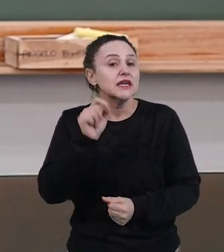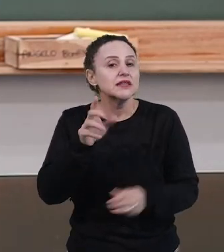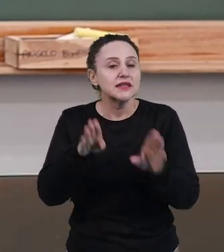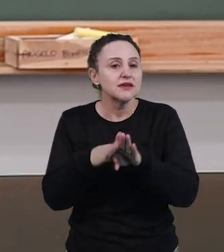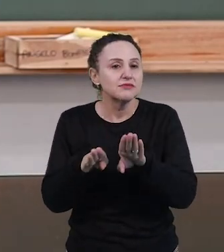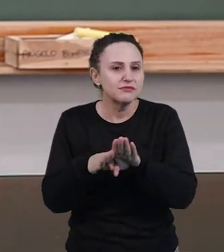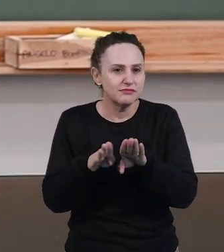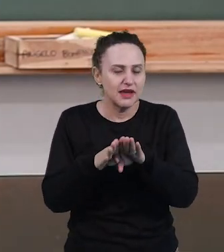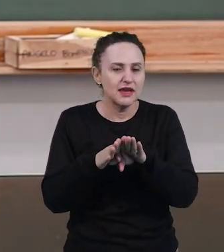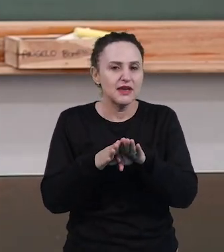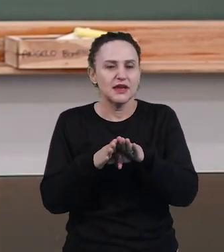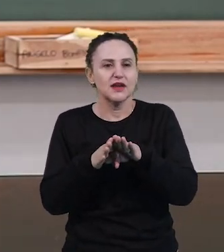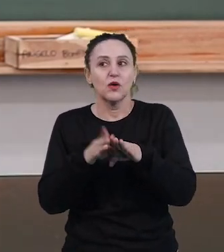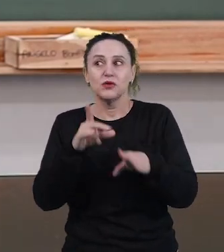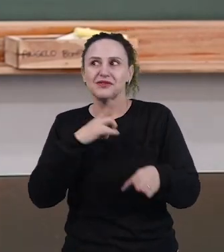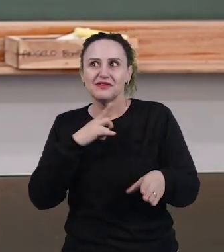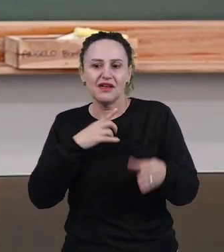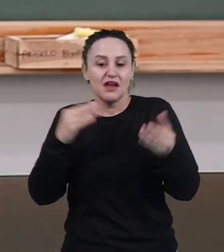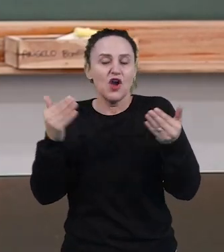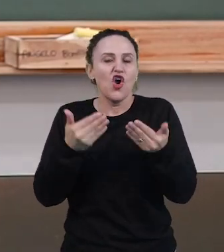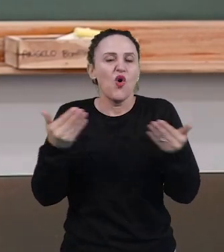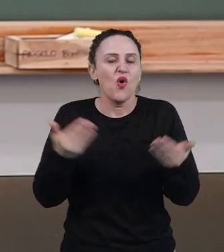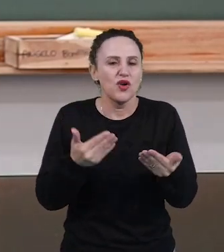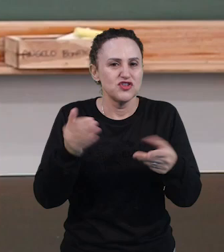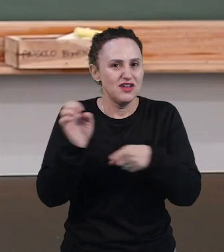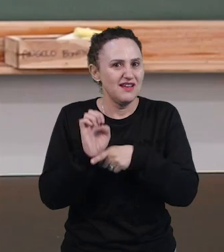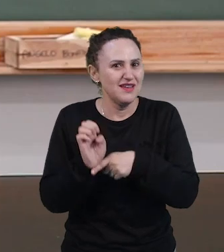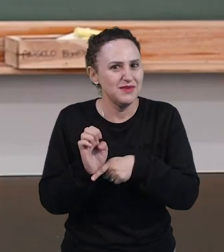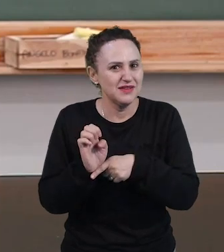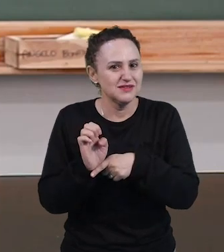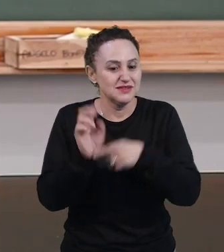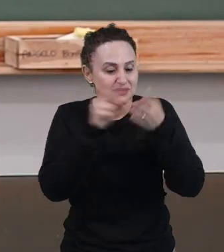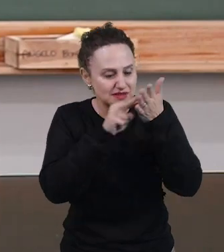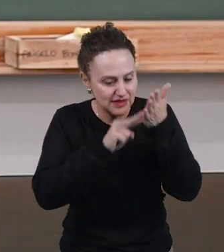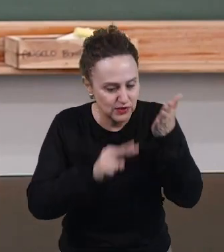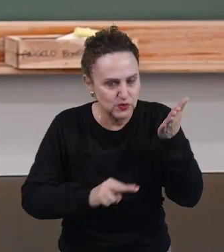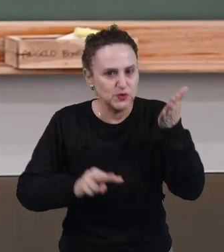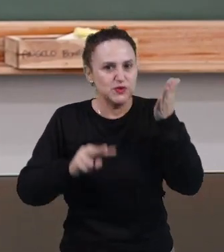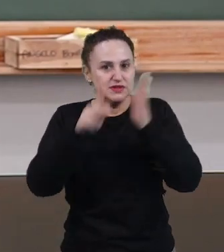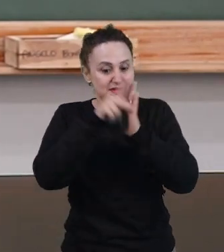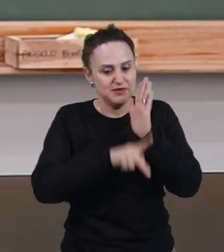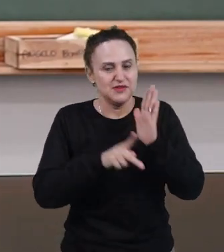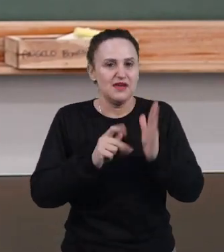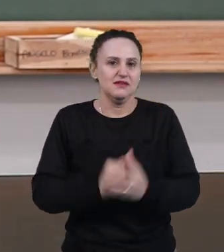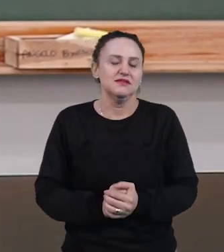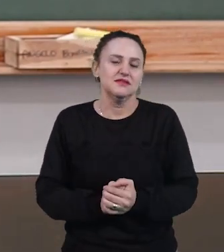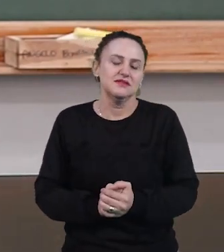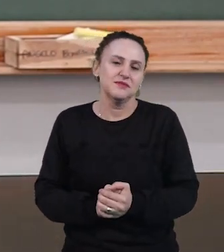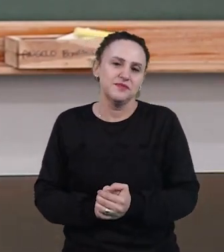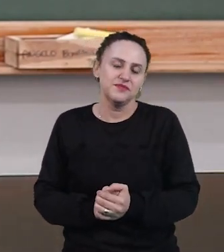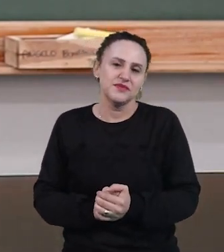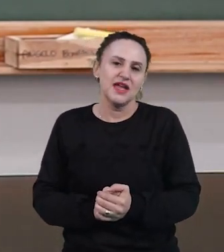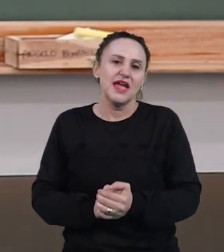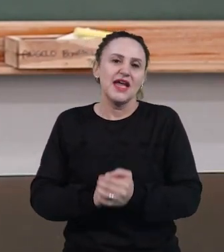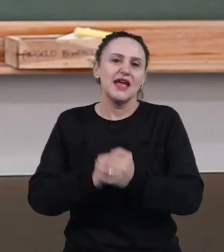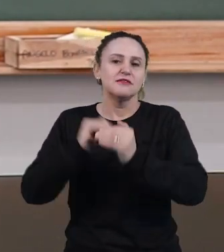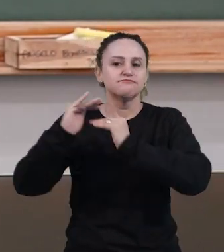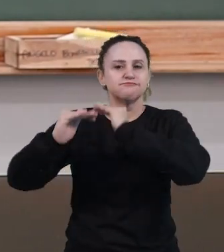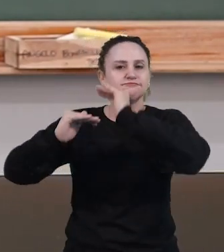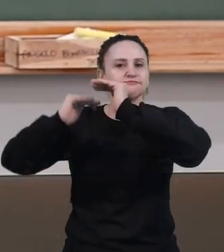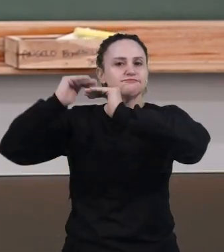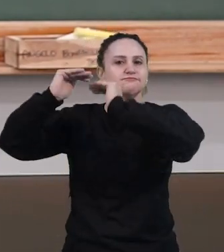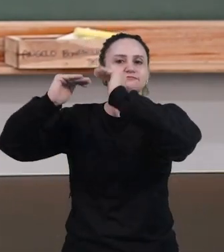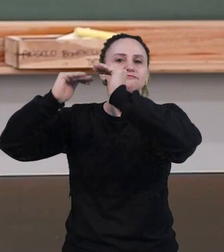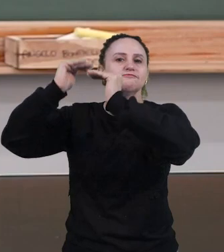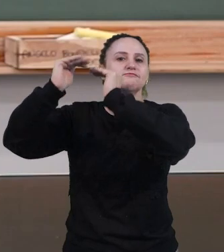elementos para hoje nós conseguirmos fazer uma leitura desse processo, né? Ele desenvolveu um método clínico,